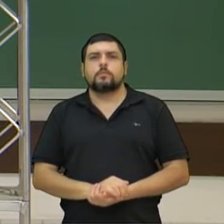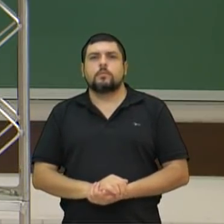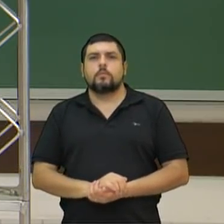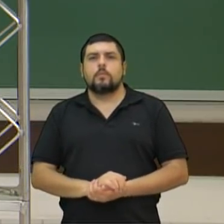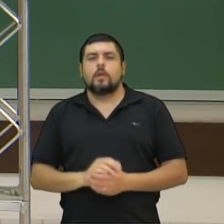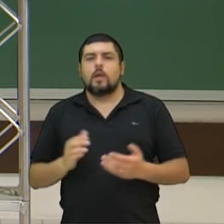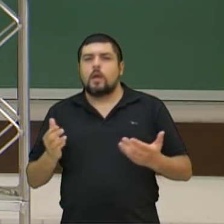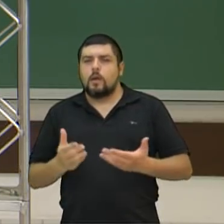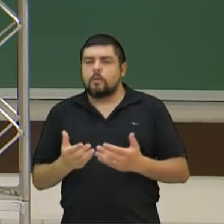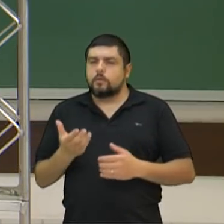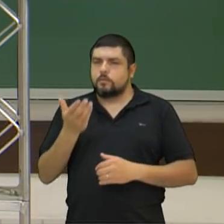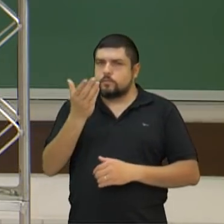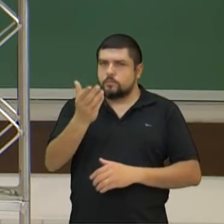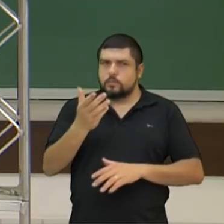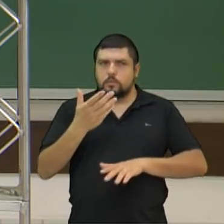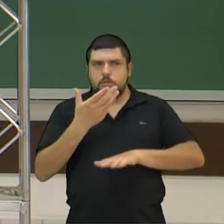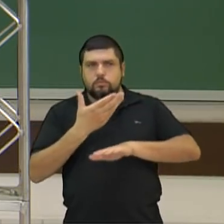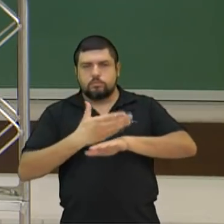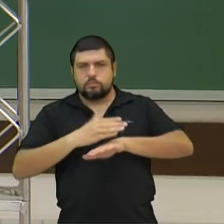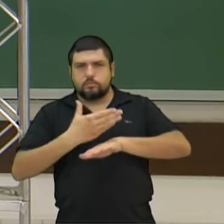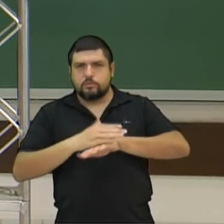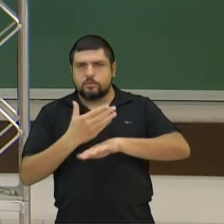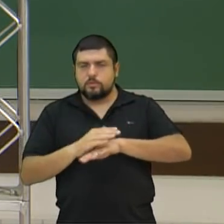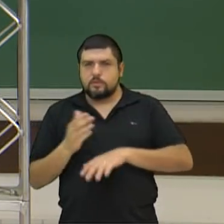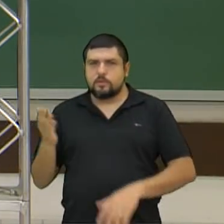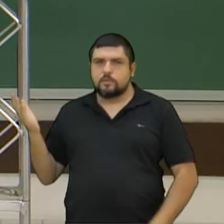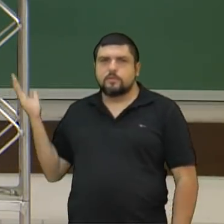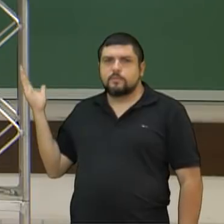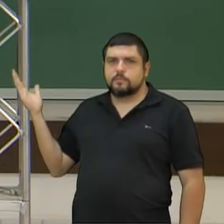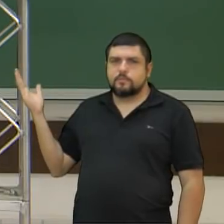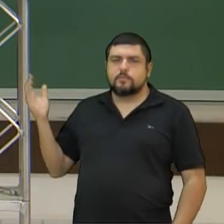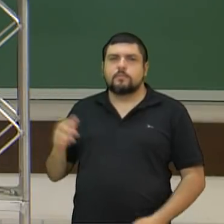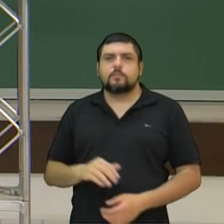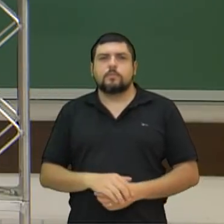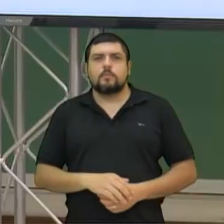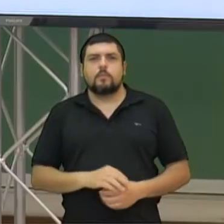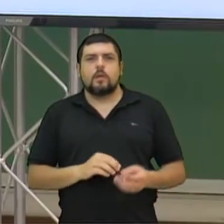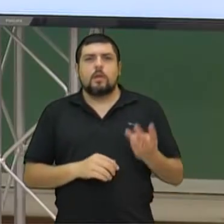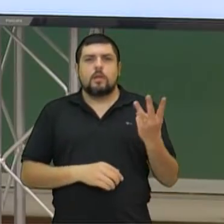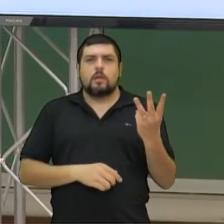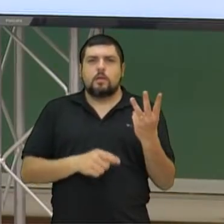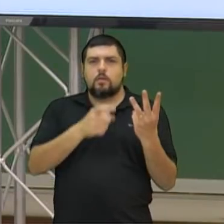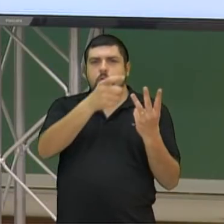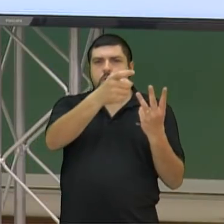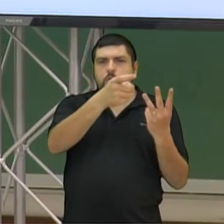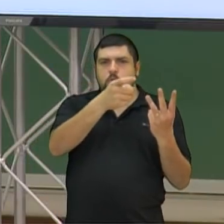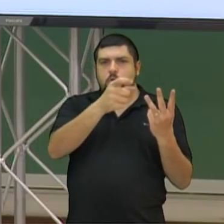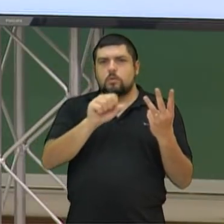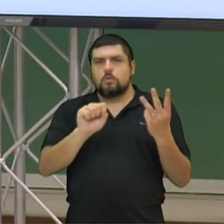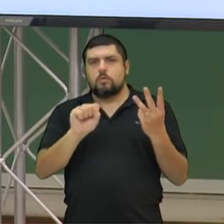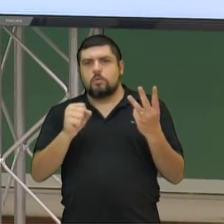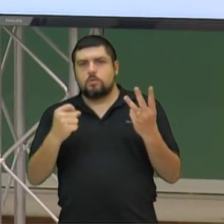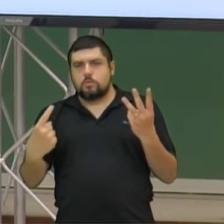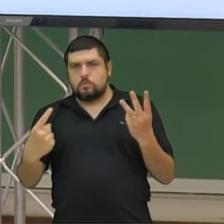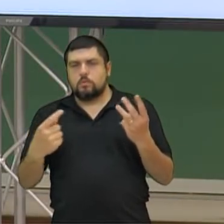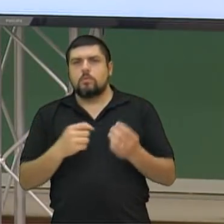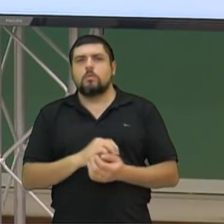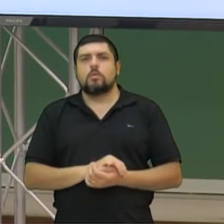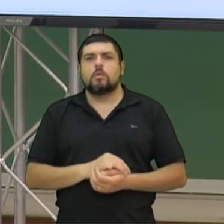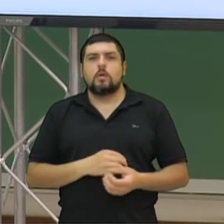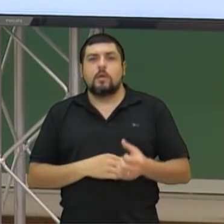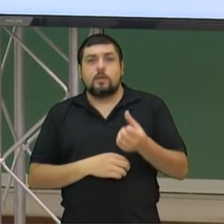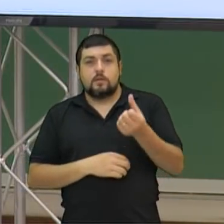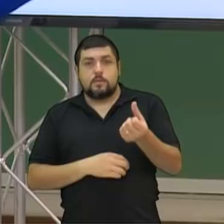Agora, vou deixar aqui para vocês resolverem essas duas equações exponenciais. 3 elevado a x é igual a 81 e